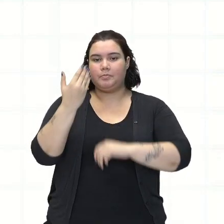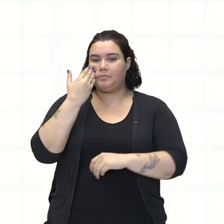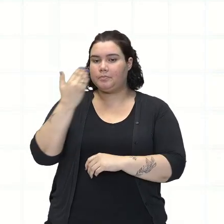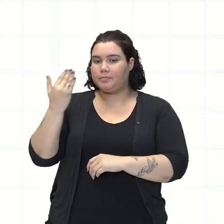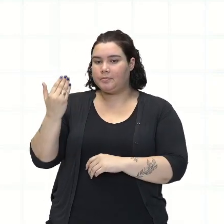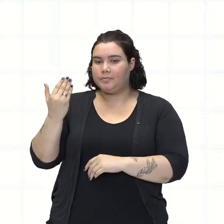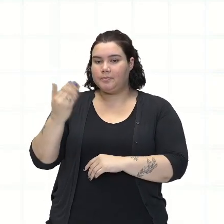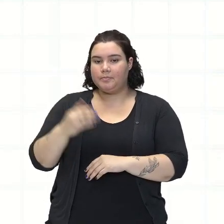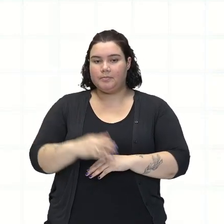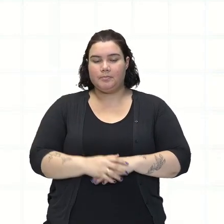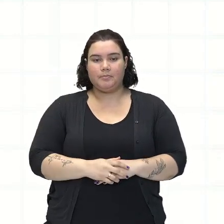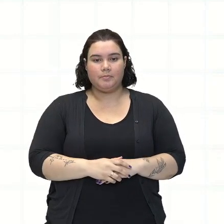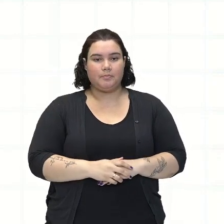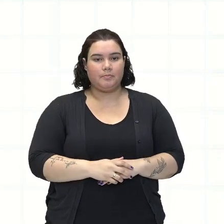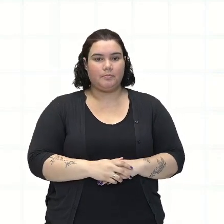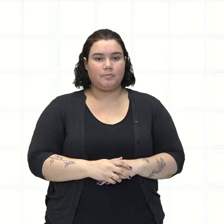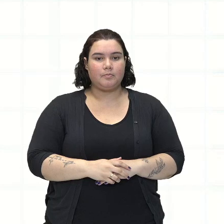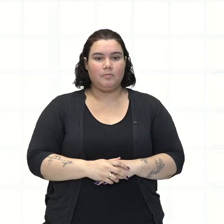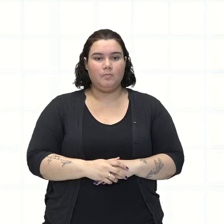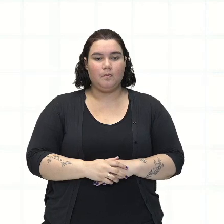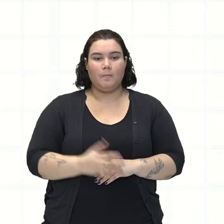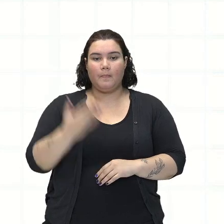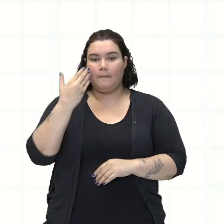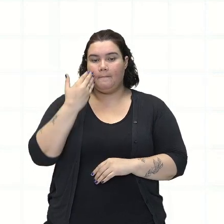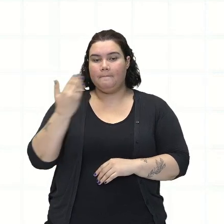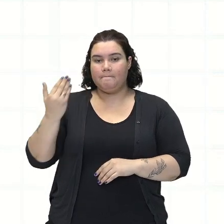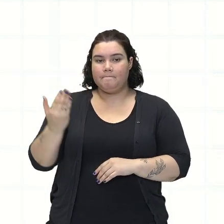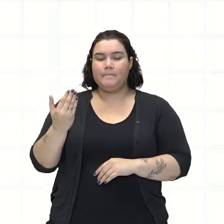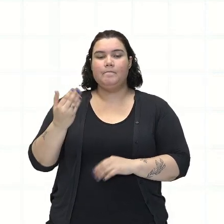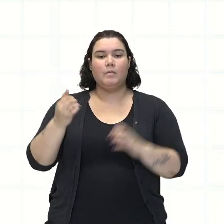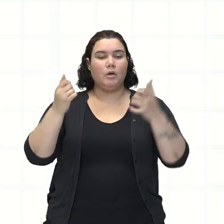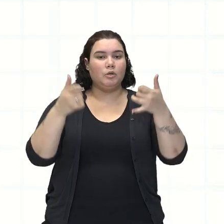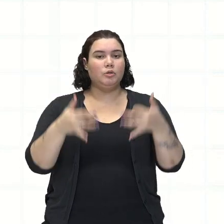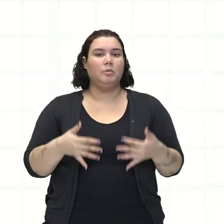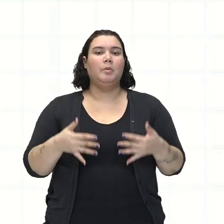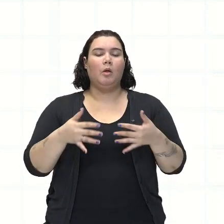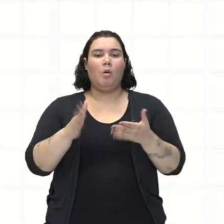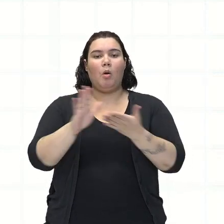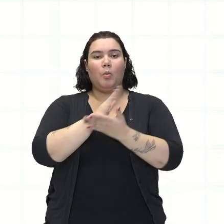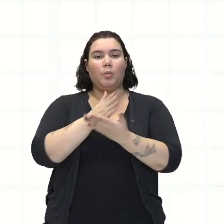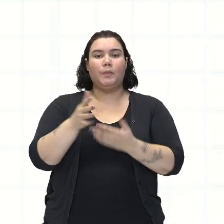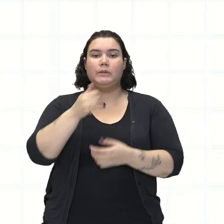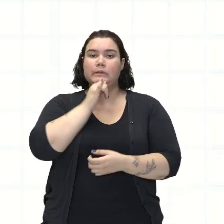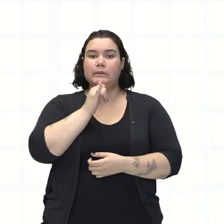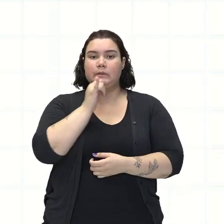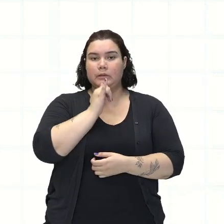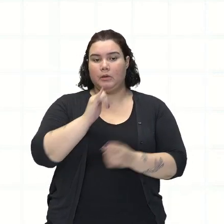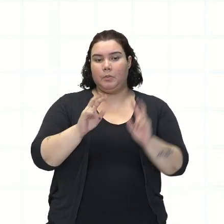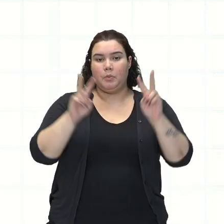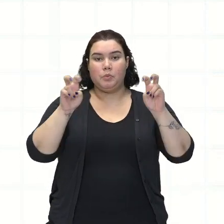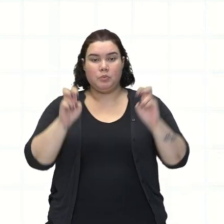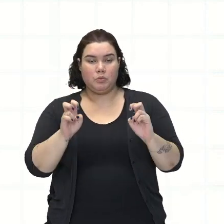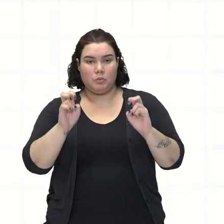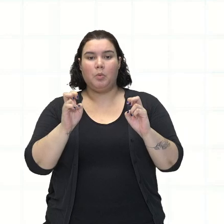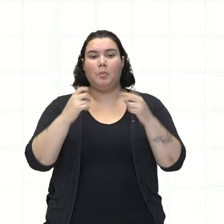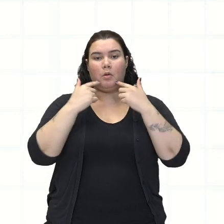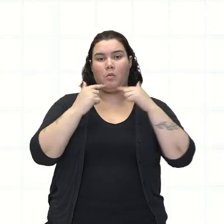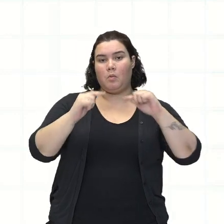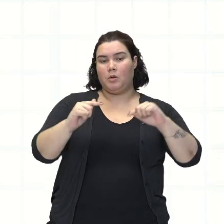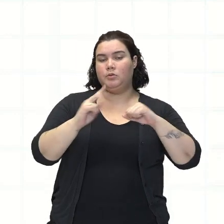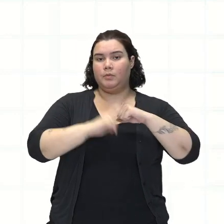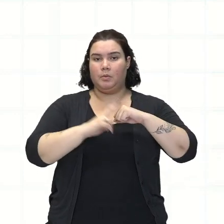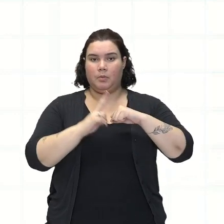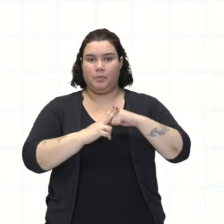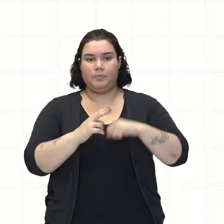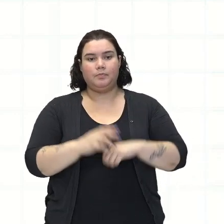verbal. Esse é o nosso primeiro tópico. Na sequência, a gente fala um pouquinho sobre alguns exemplos de linguagem verbal,